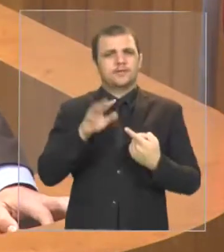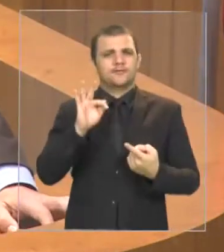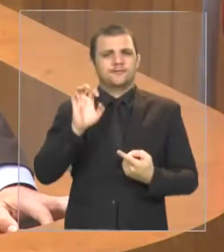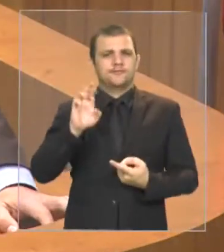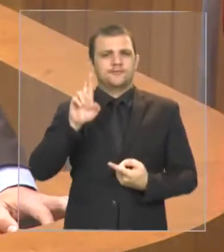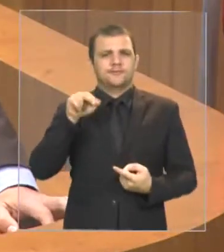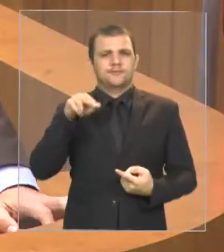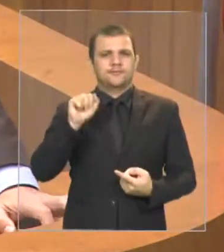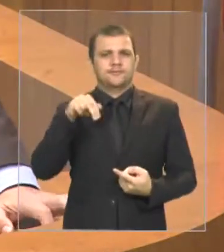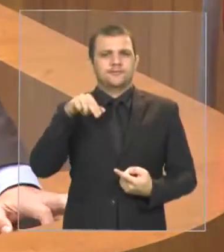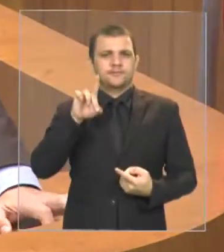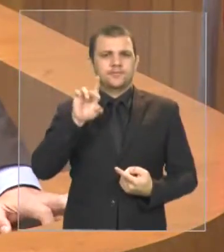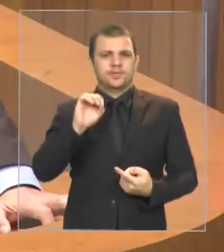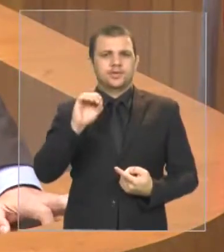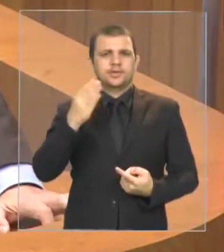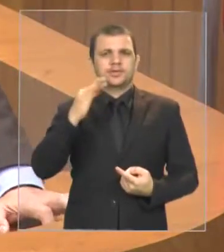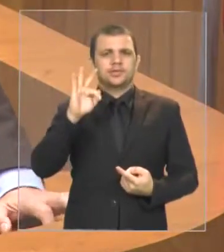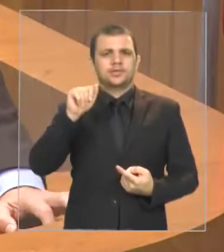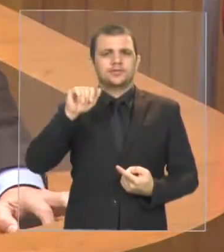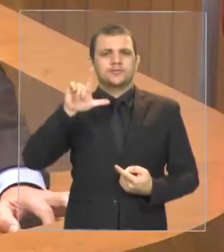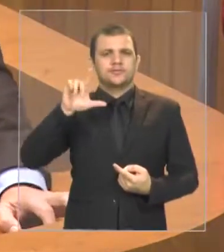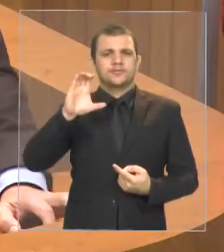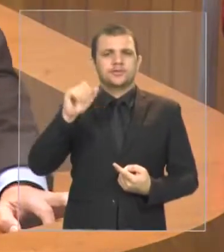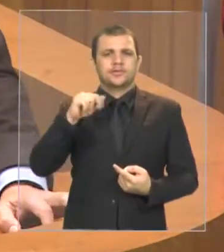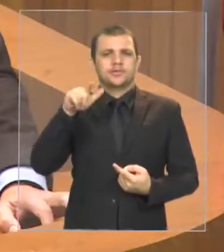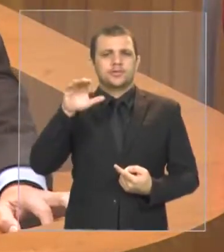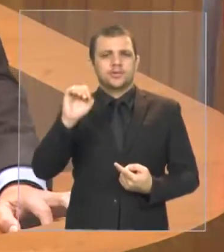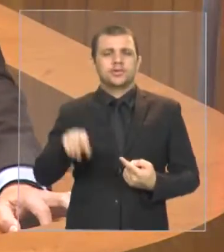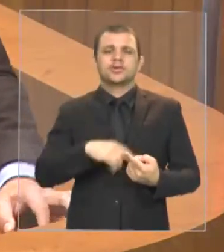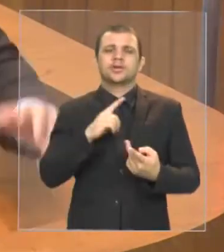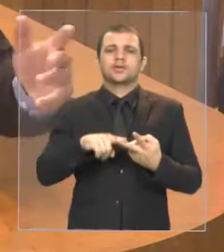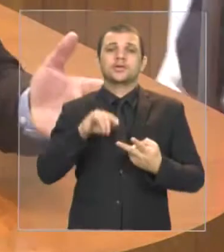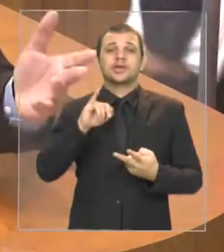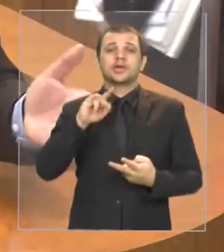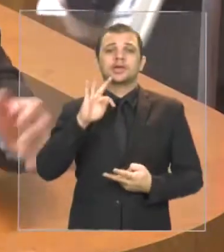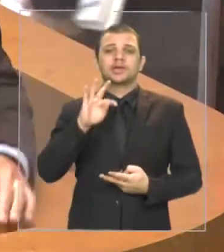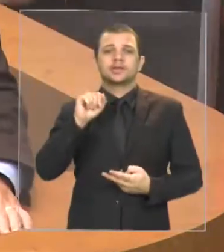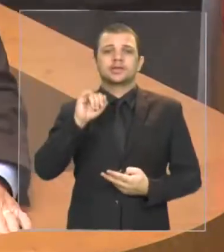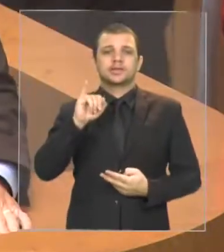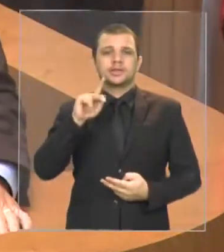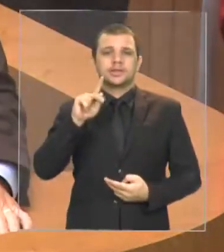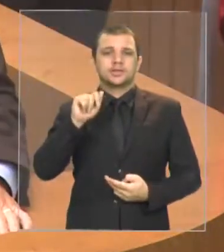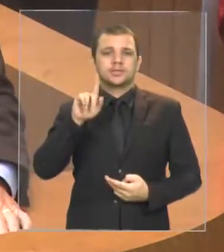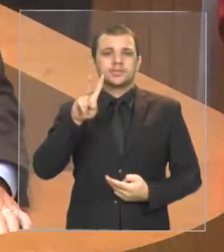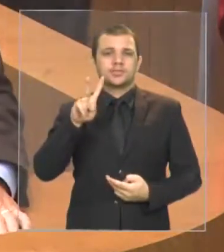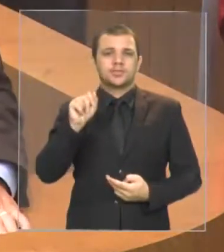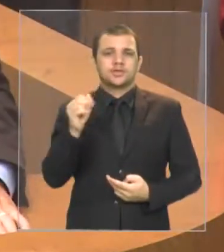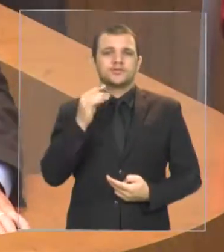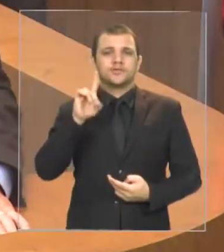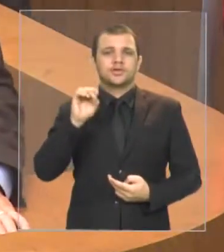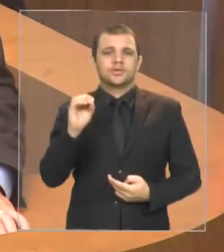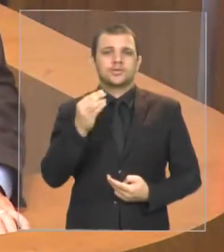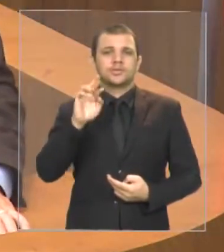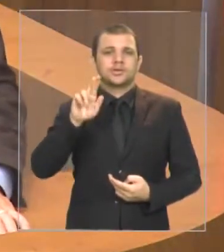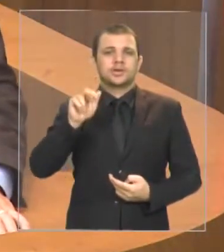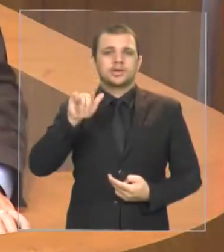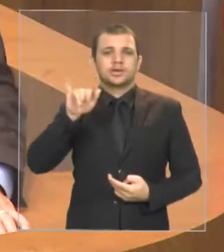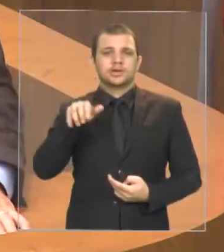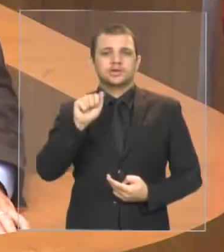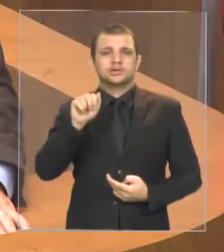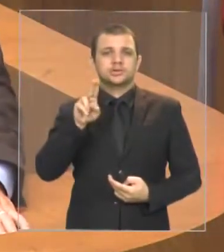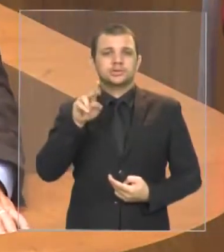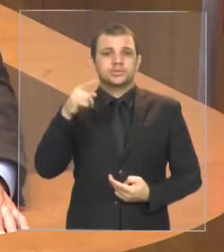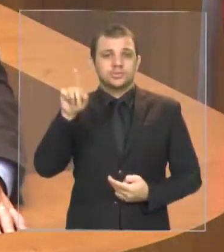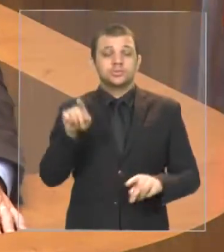aqui, está aqui na galeria, prestigiando também esta casa aqui, o vereador João Ribeiro, presidente